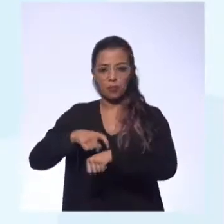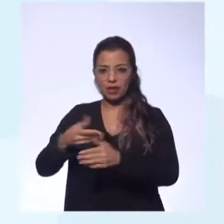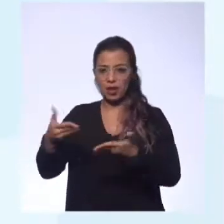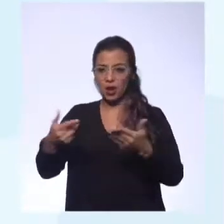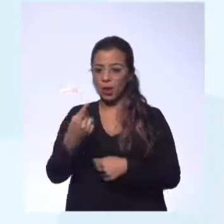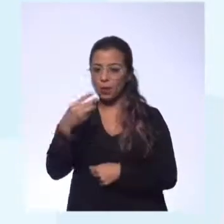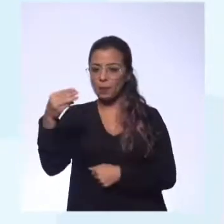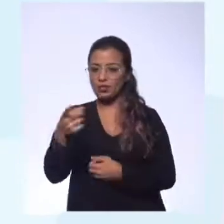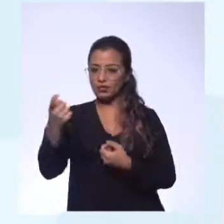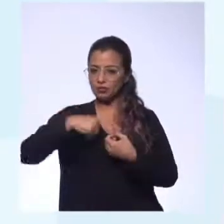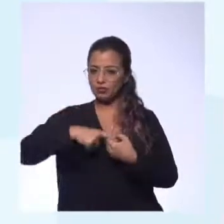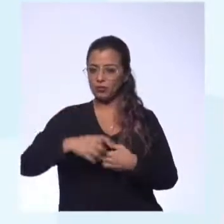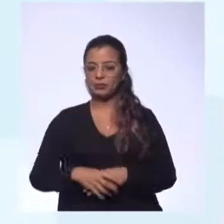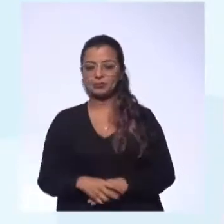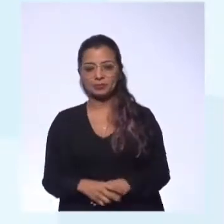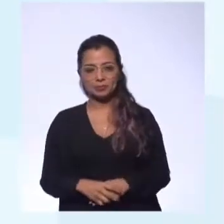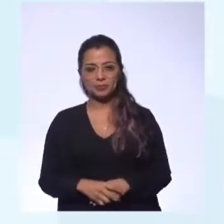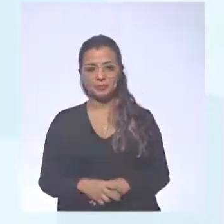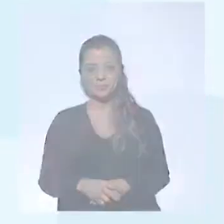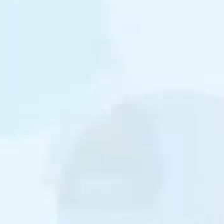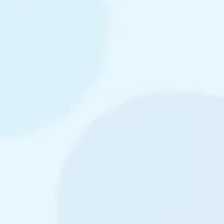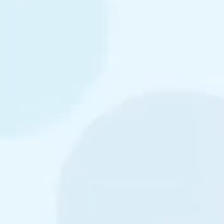1 minutinho e a gente já volta.